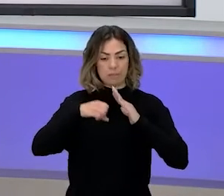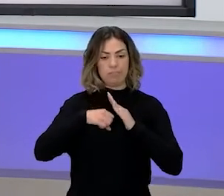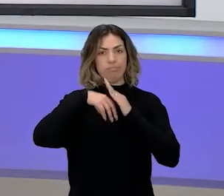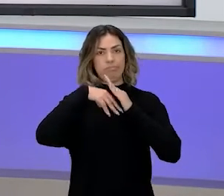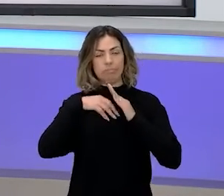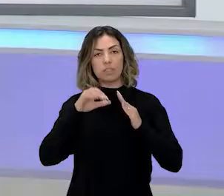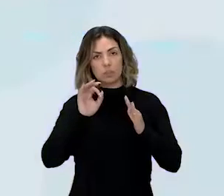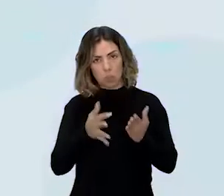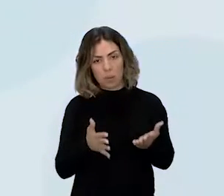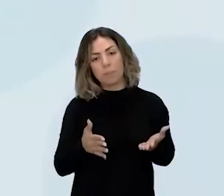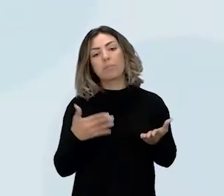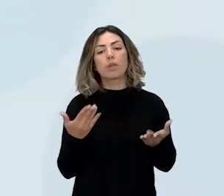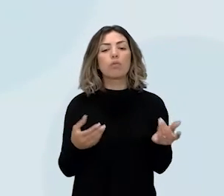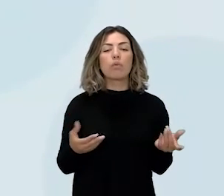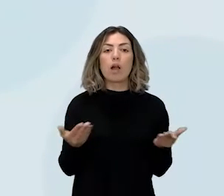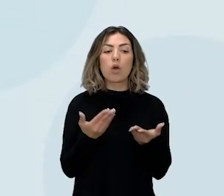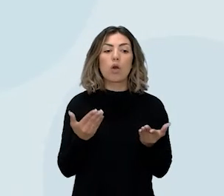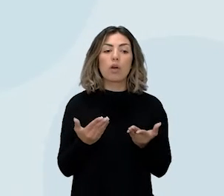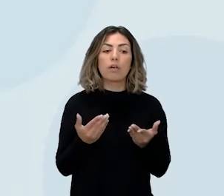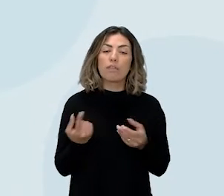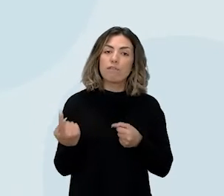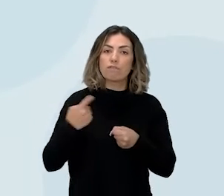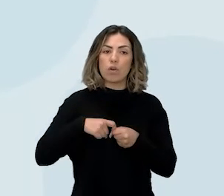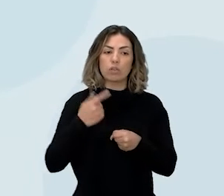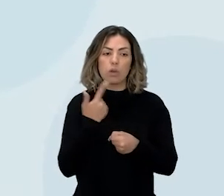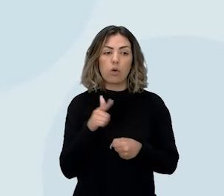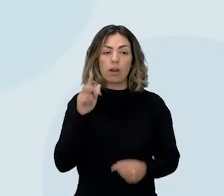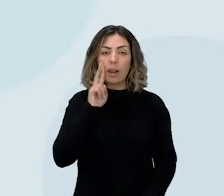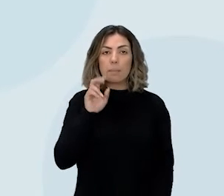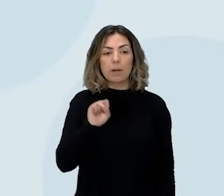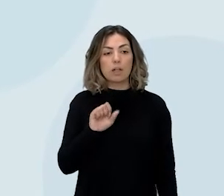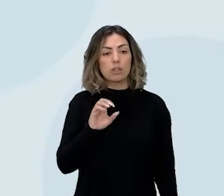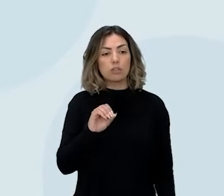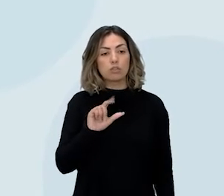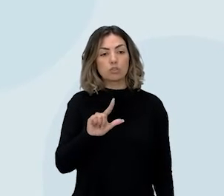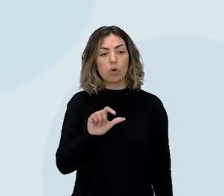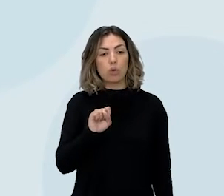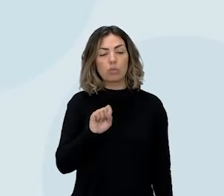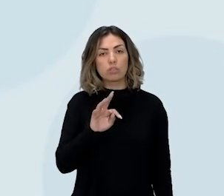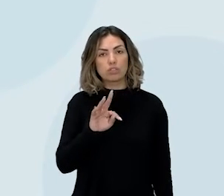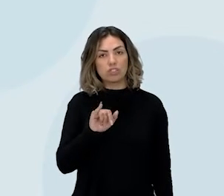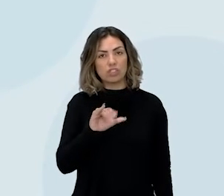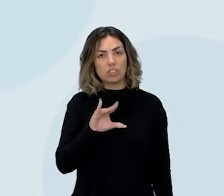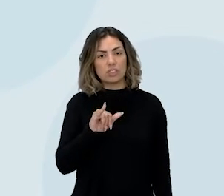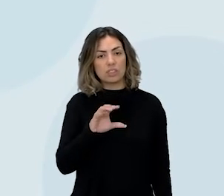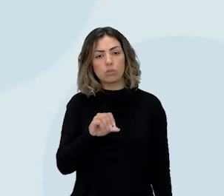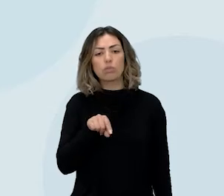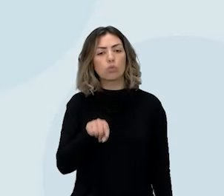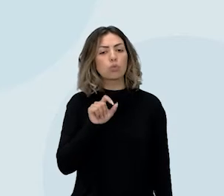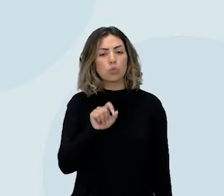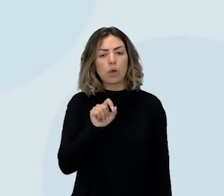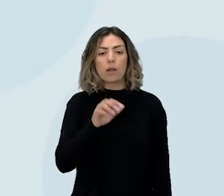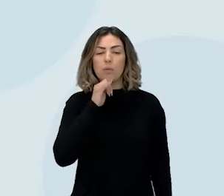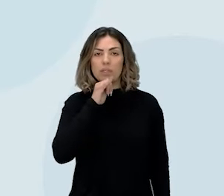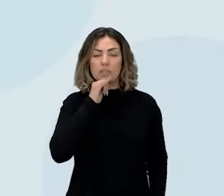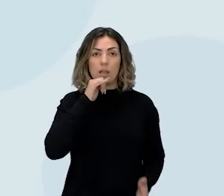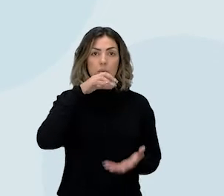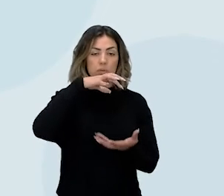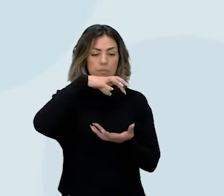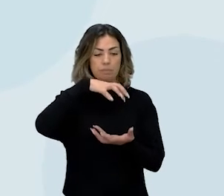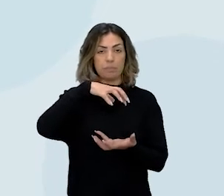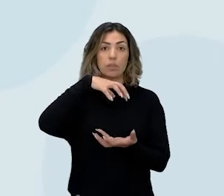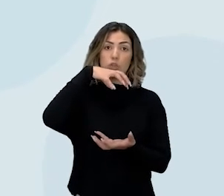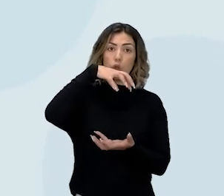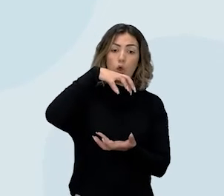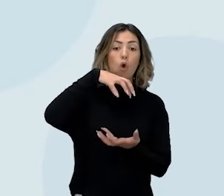certo? Voltando aqui, ó, eu contei para vocês o que é o solstício. Então, veja. O solstício ocorre quando um dos polos da Terra, o